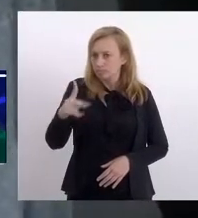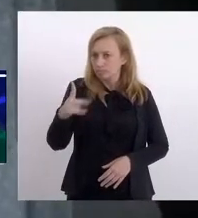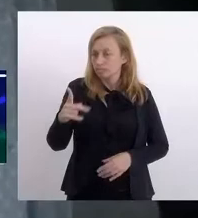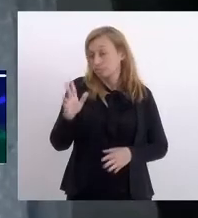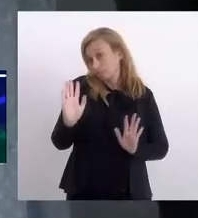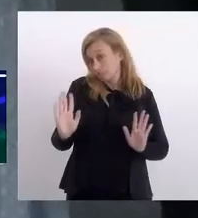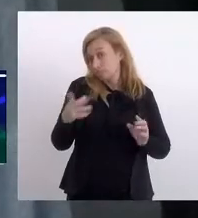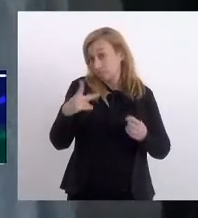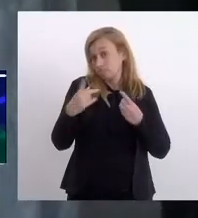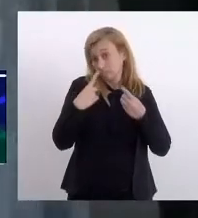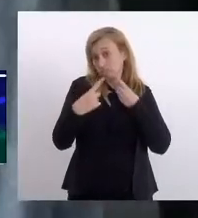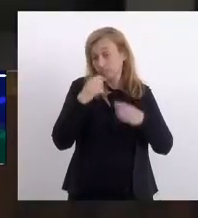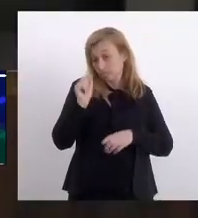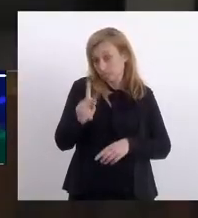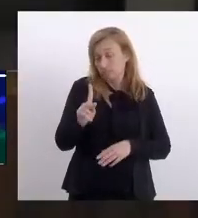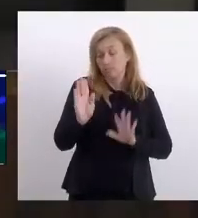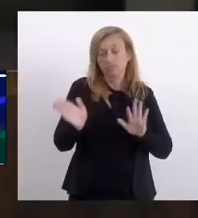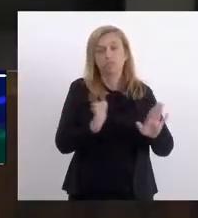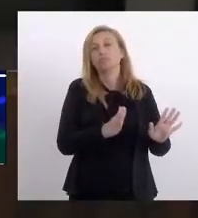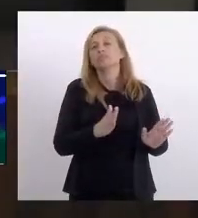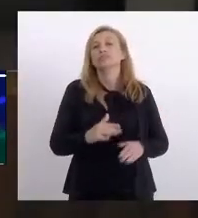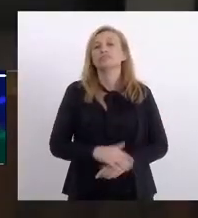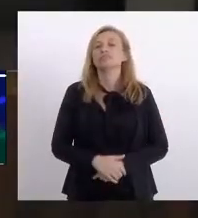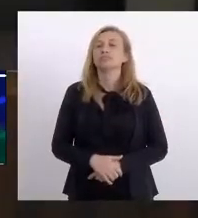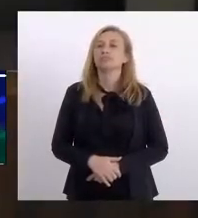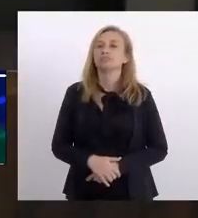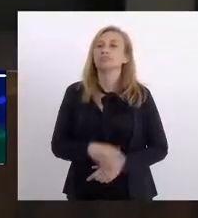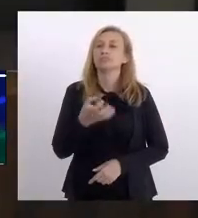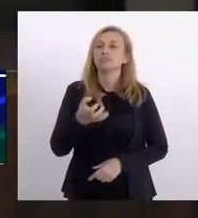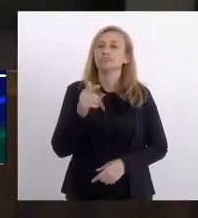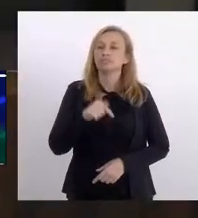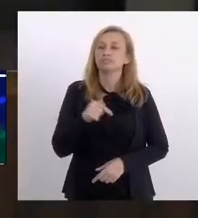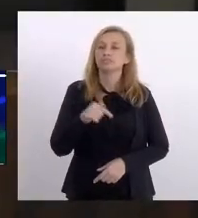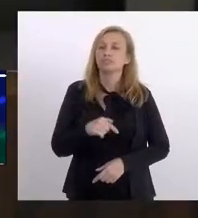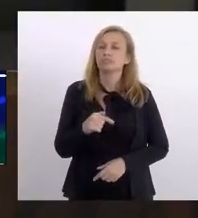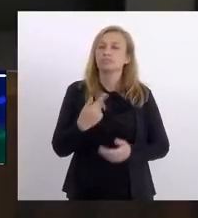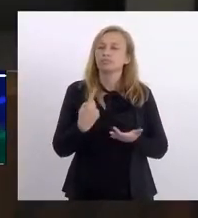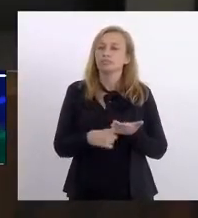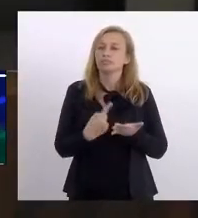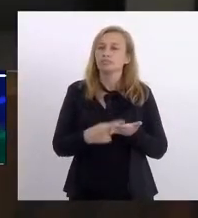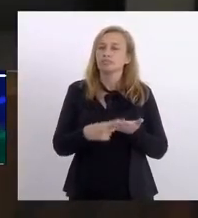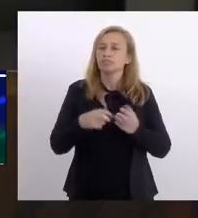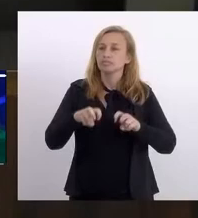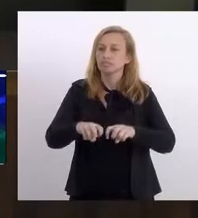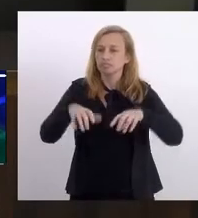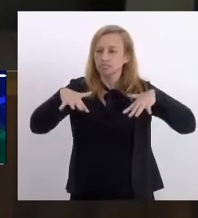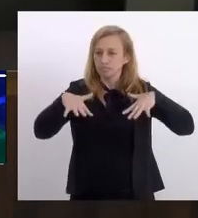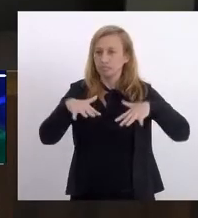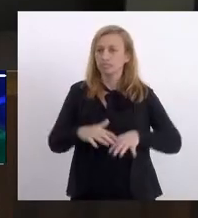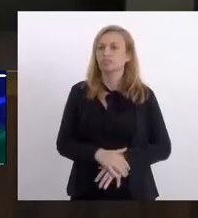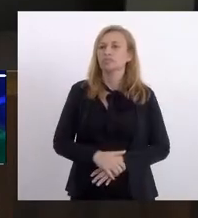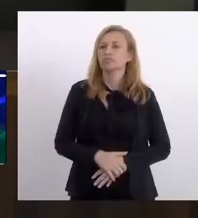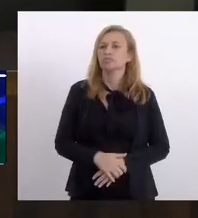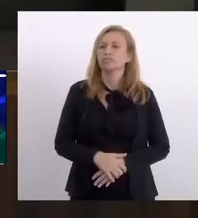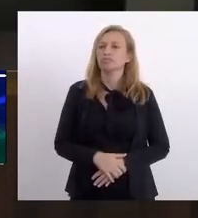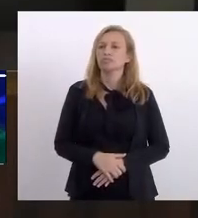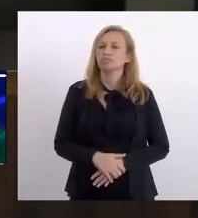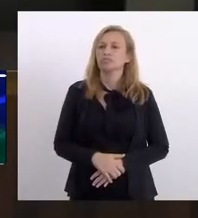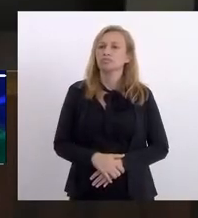discutir, certo? Então, quero aqui... com um acordo no plenário, nós